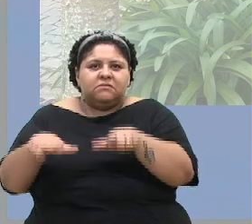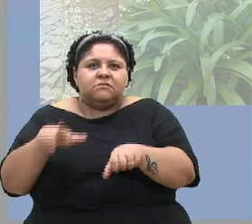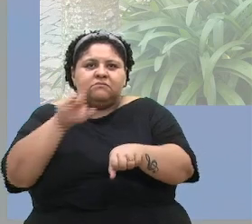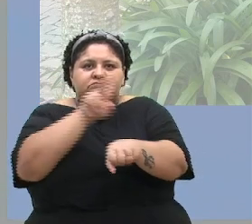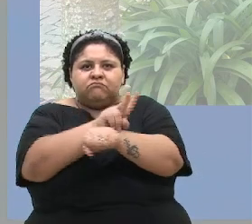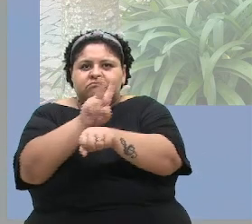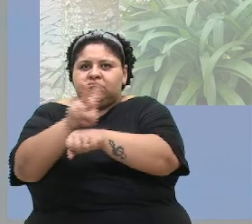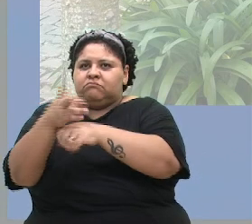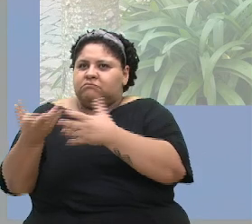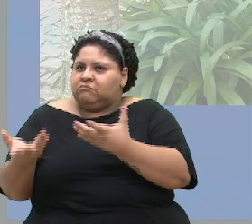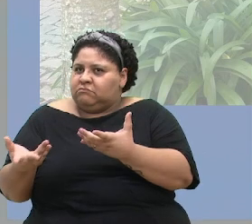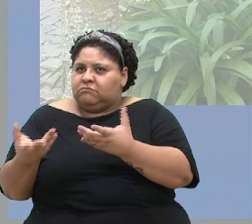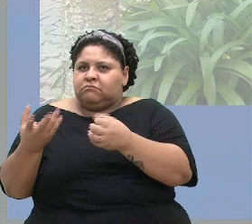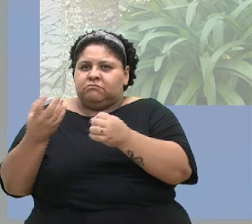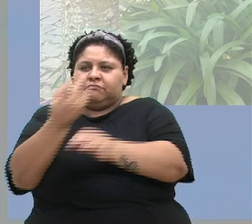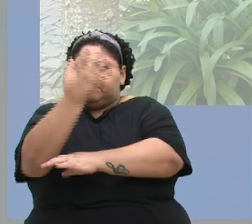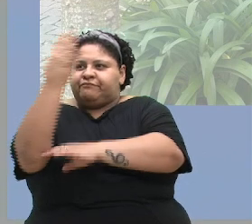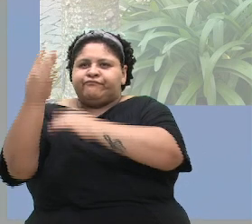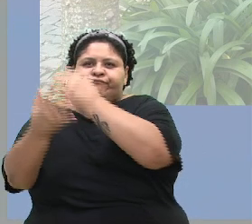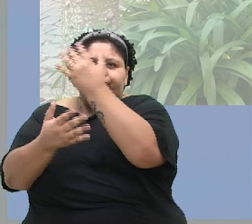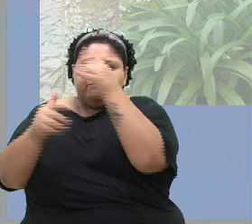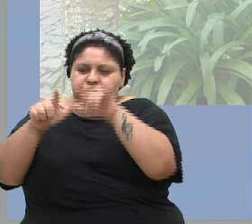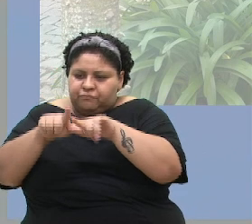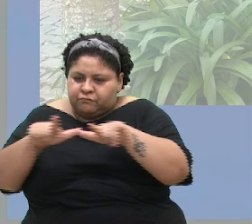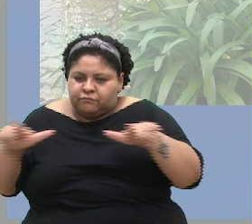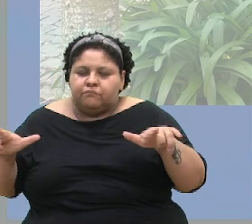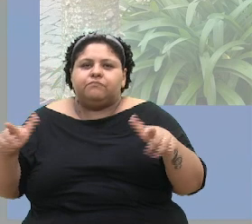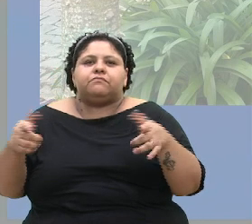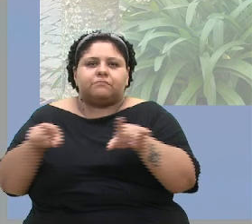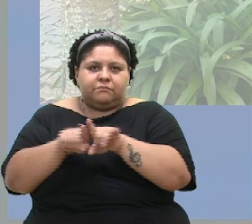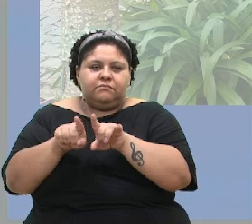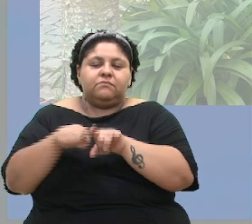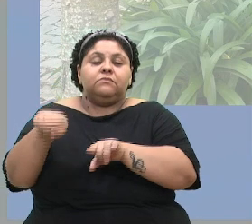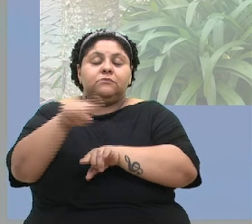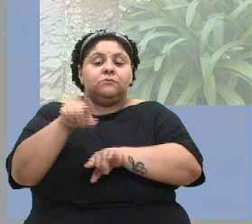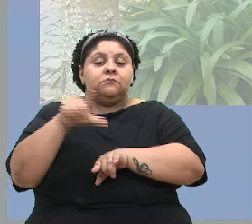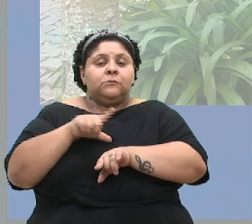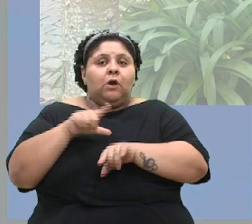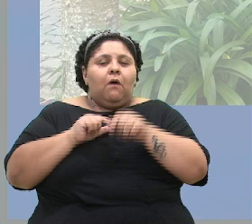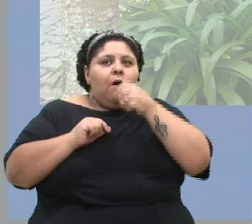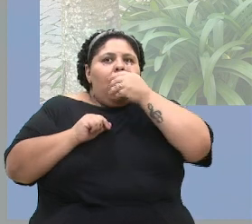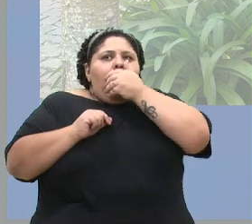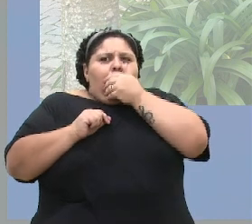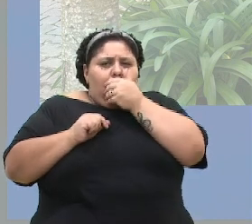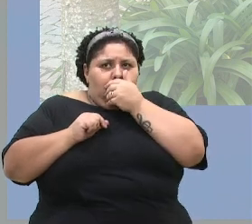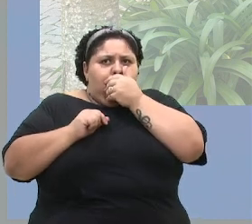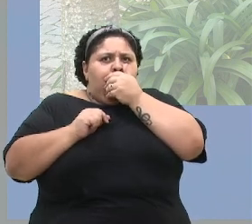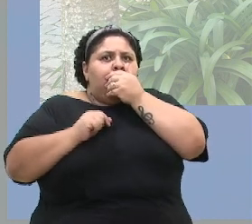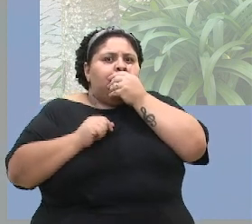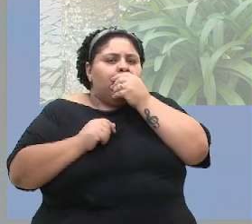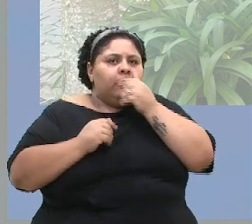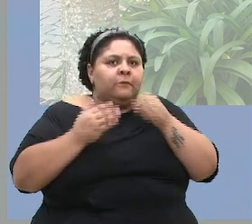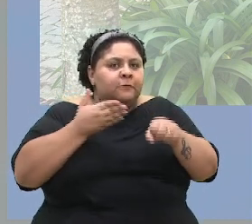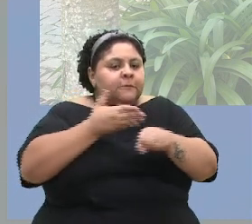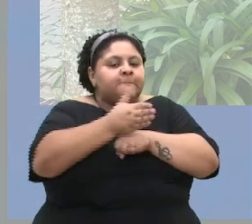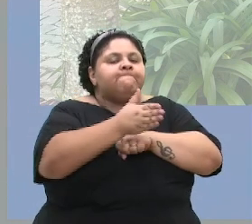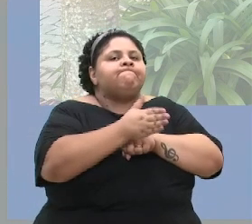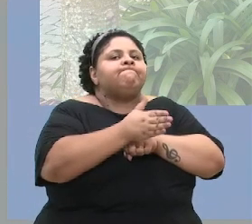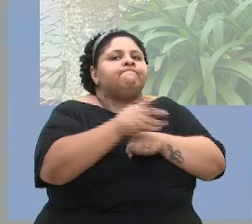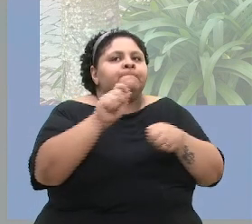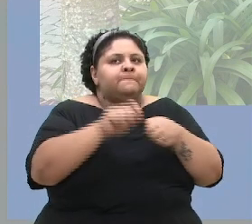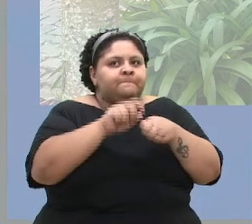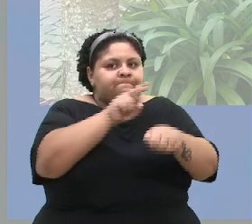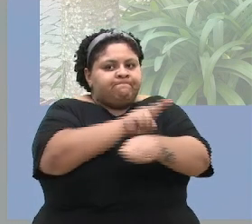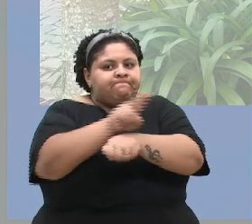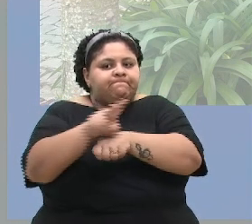ali, efetuando o plantio, fazendo a limpeza, fazendo a poda, porque nós temos a licença para fazer este cuidado com